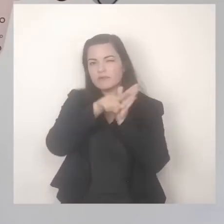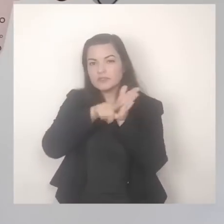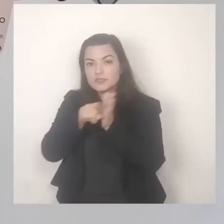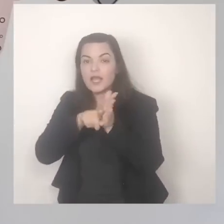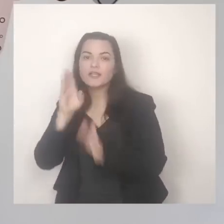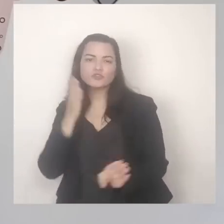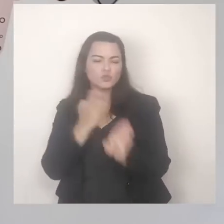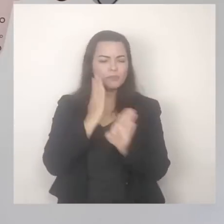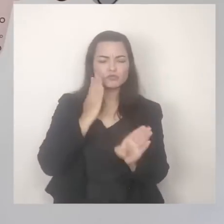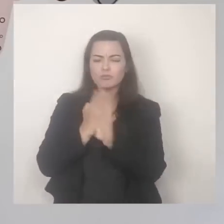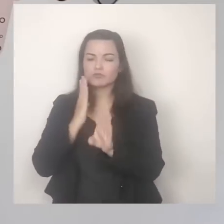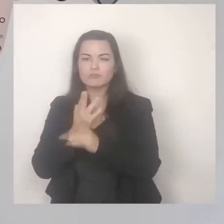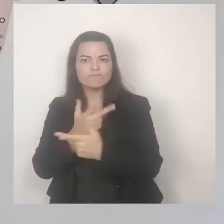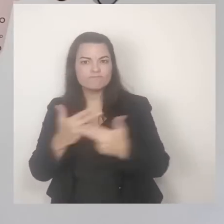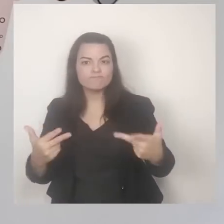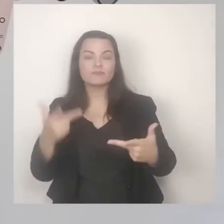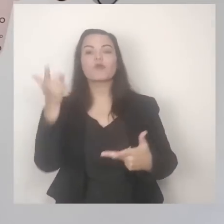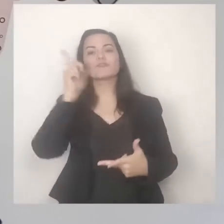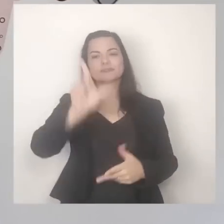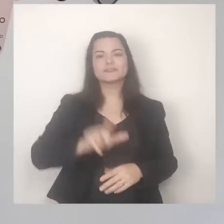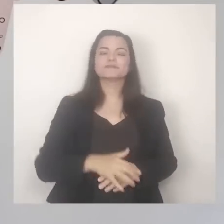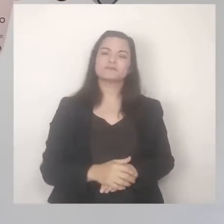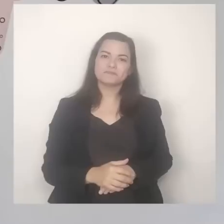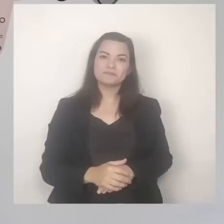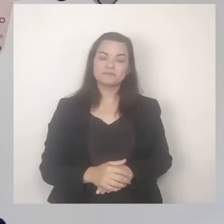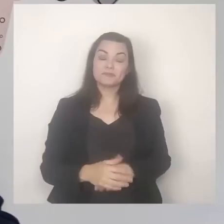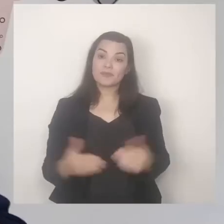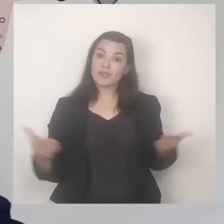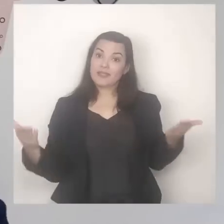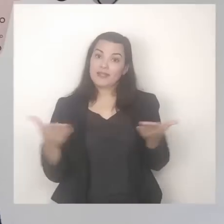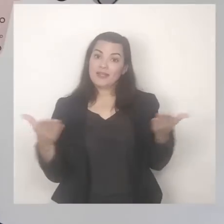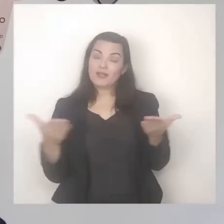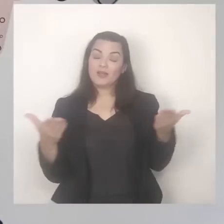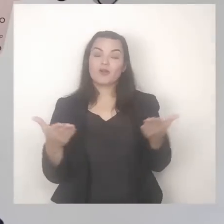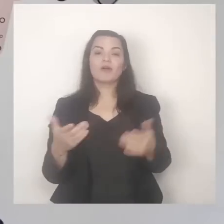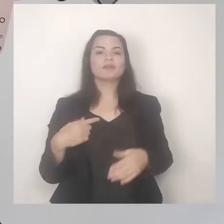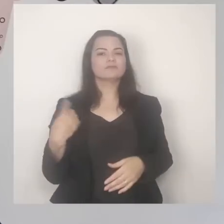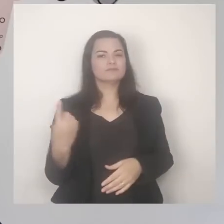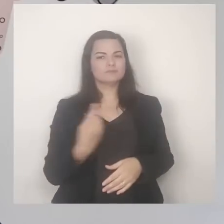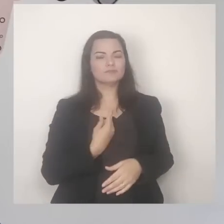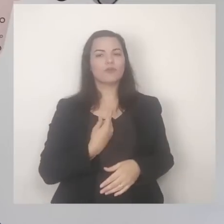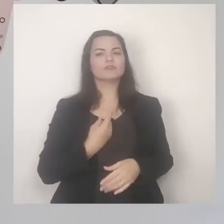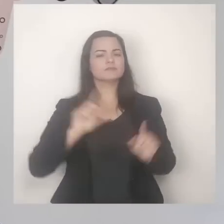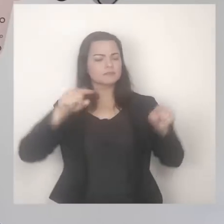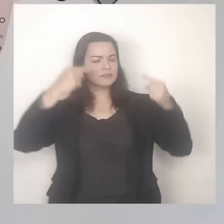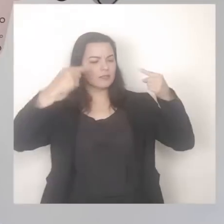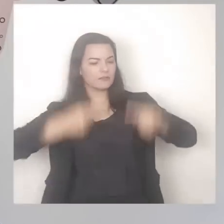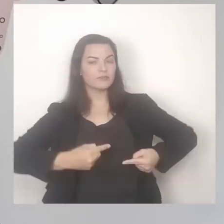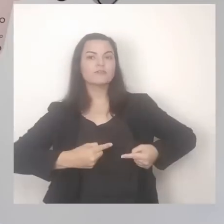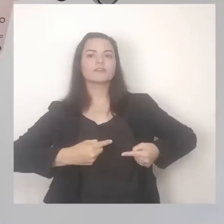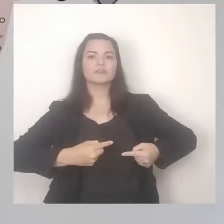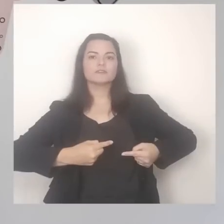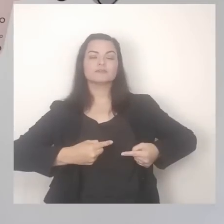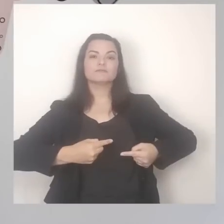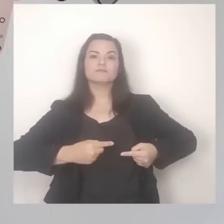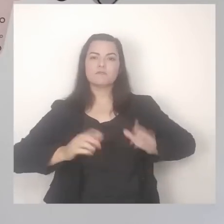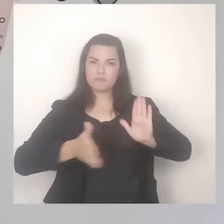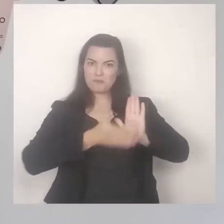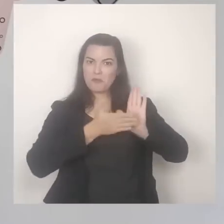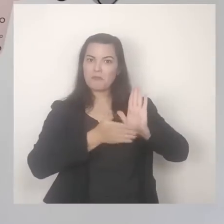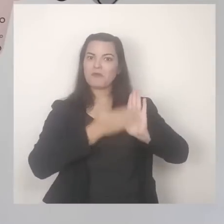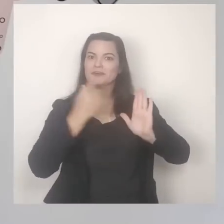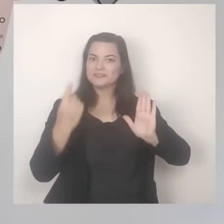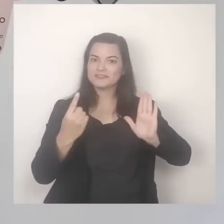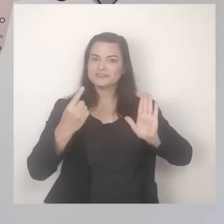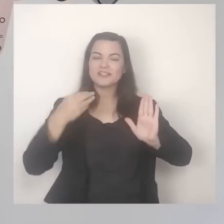foram feitas, viu, turma? Então agora vamos para o nosso desafio, que eu tenho uma proposta